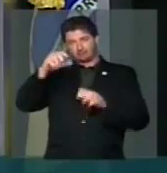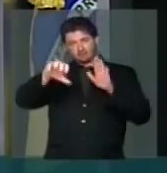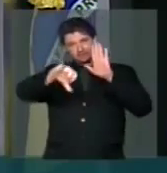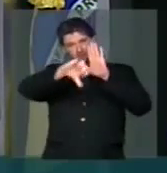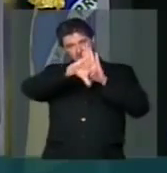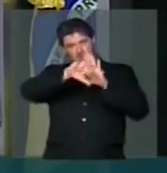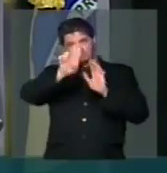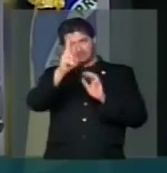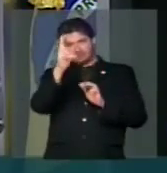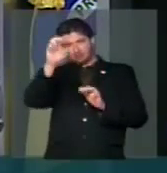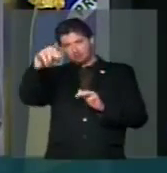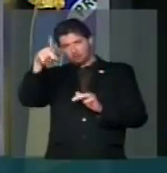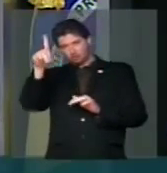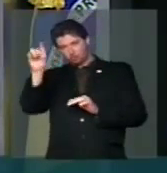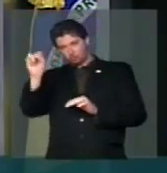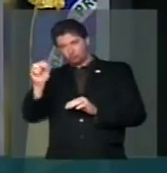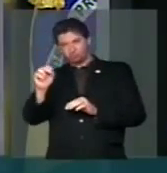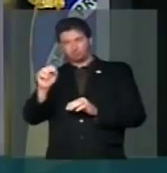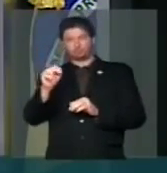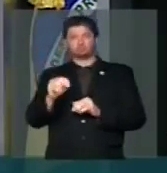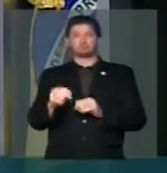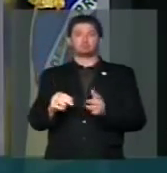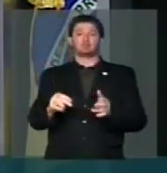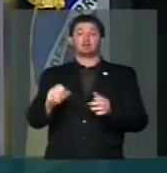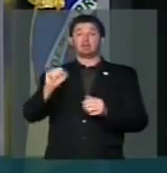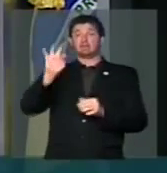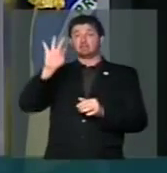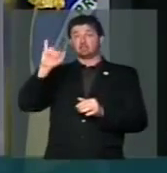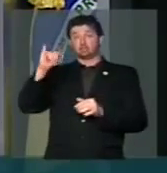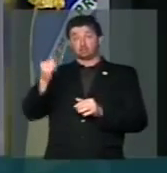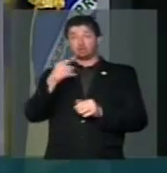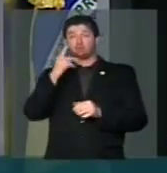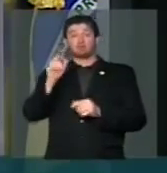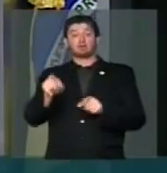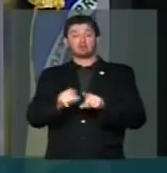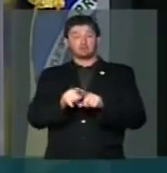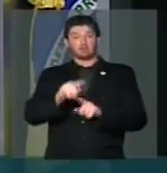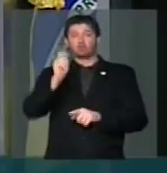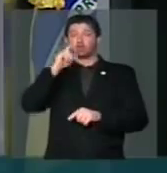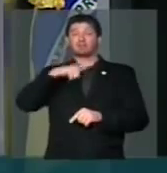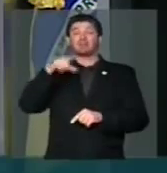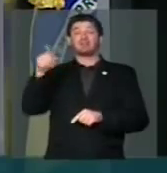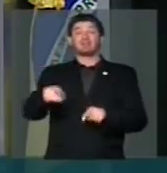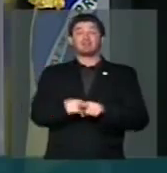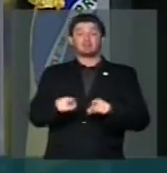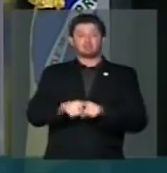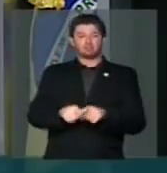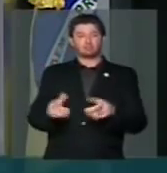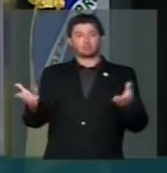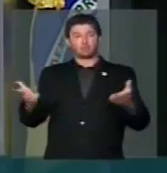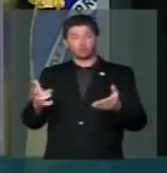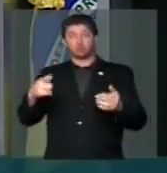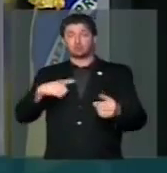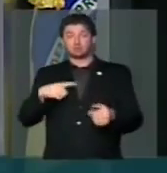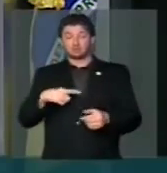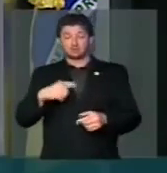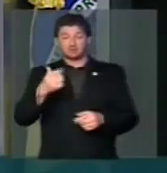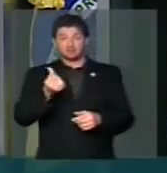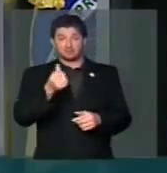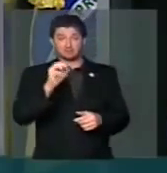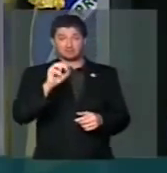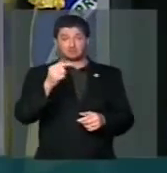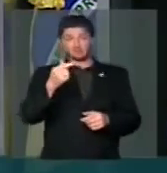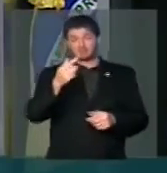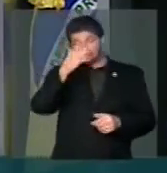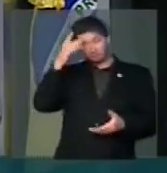Pois bem, pelo entendimento do STJ, isso inclui a questão das drogas. Hoje nós temos 607